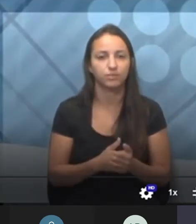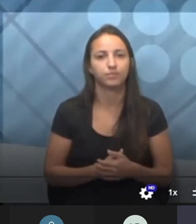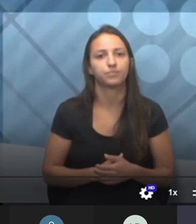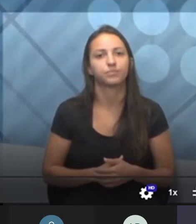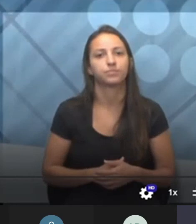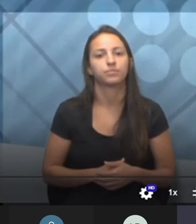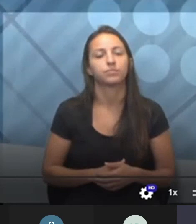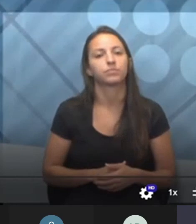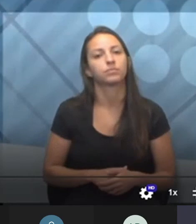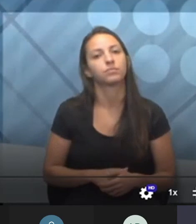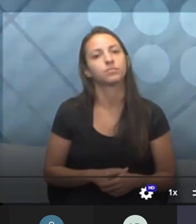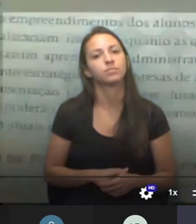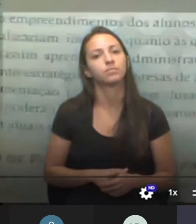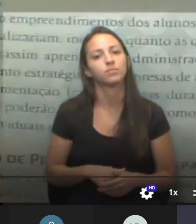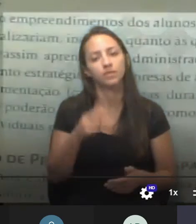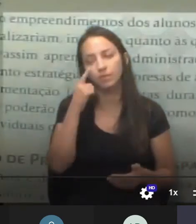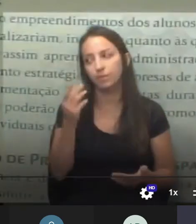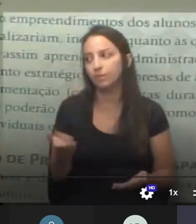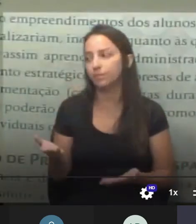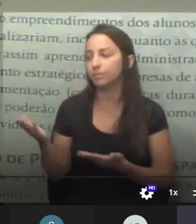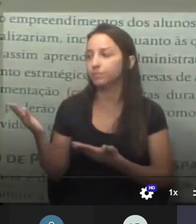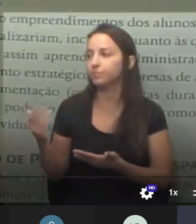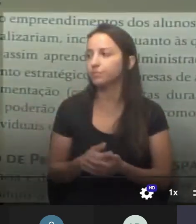tá? Vamos agora à prancheta.